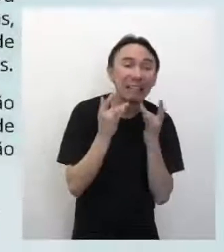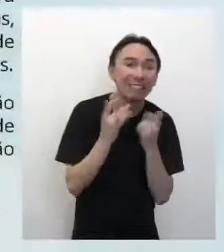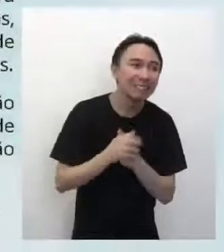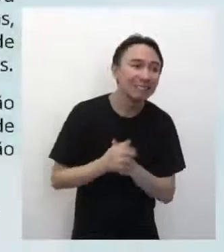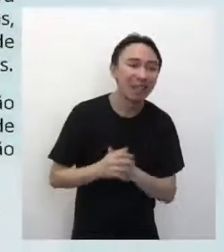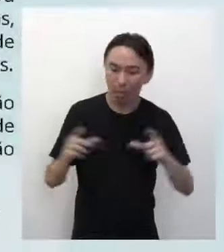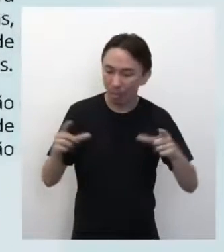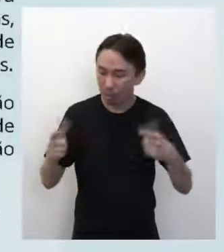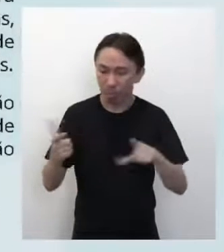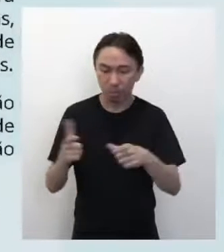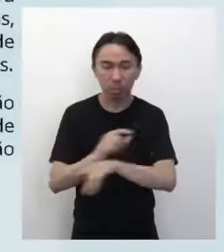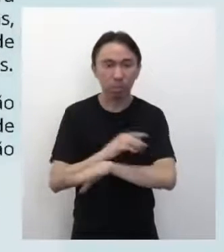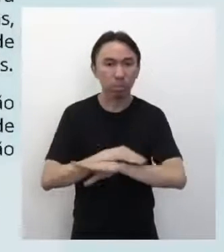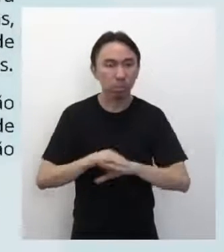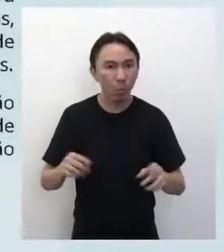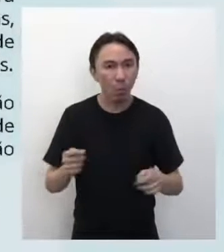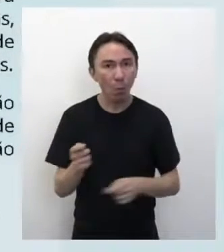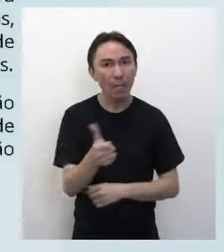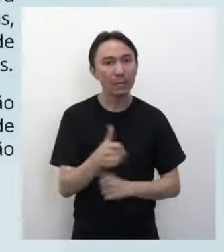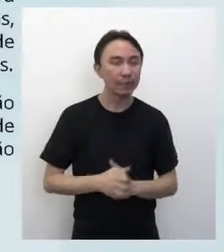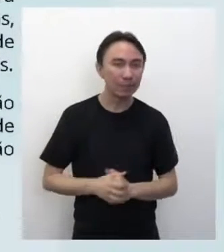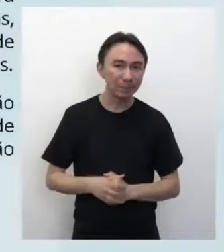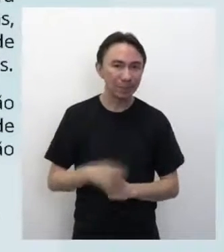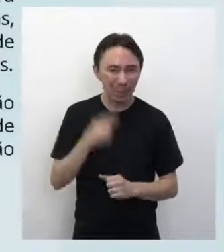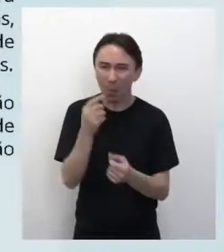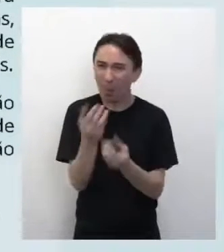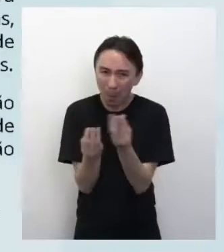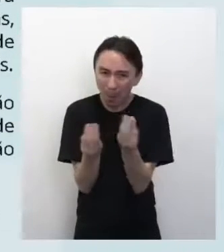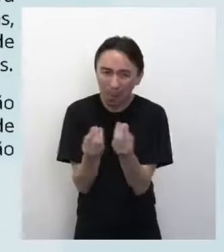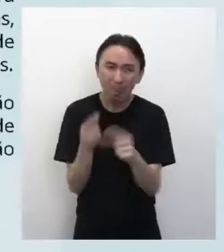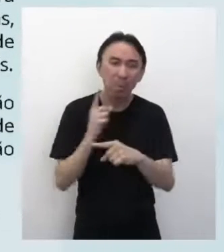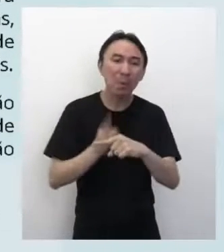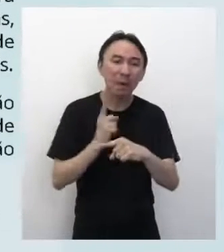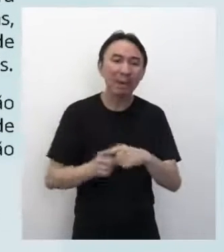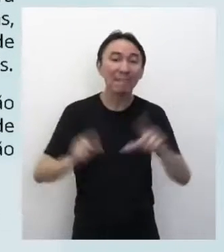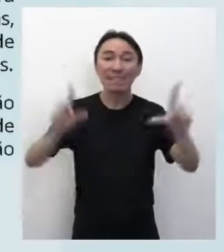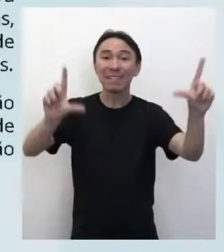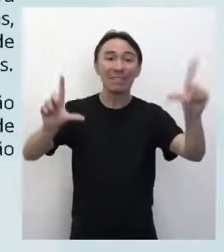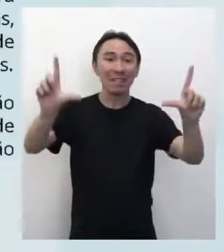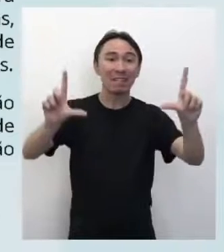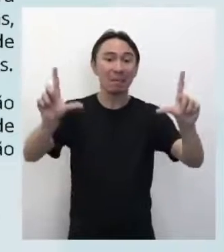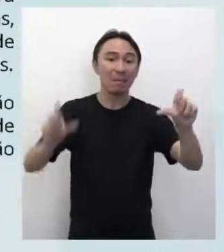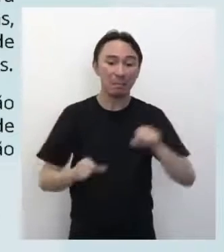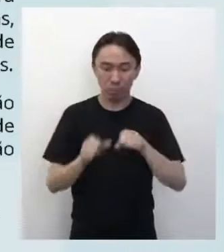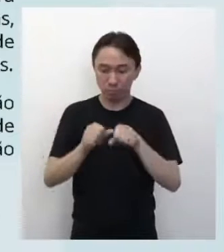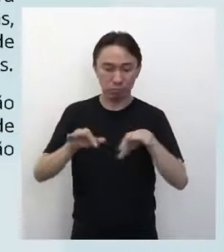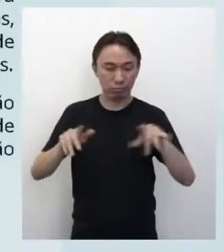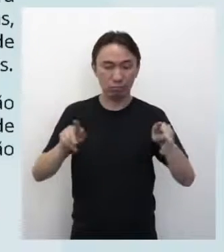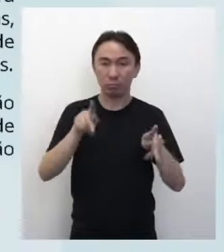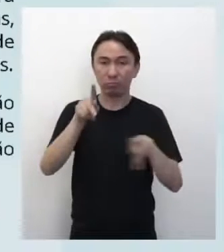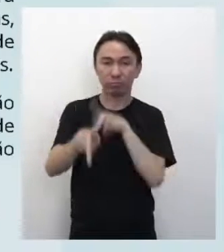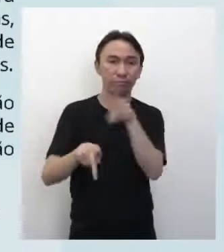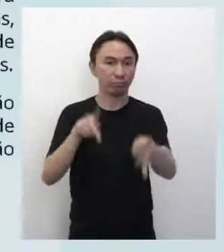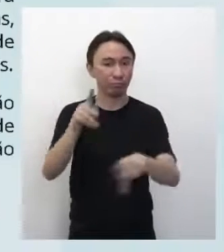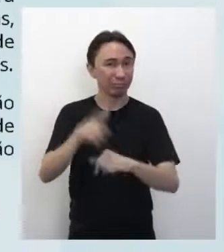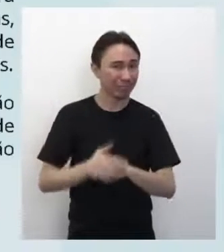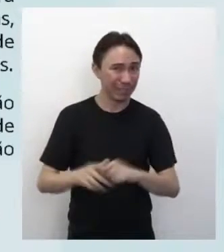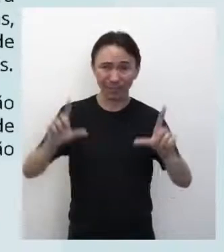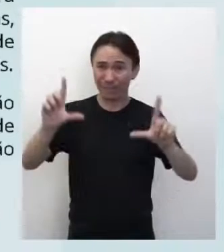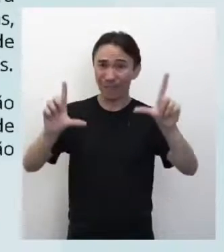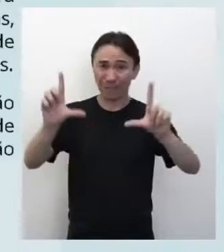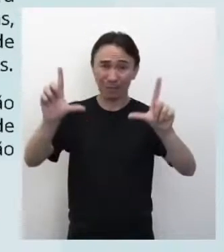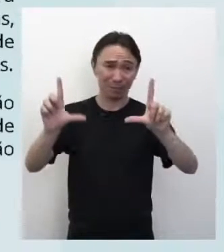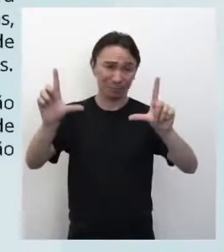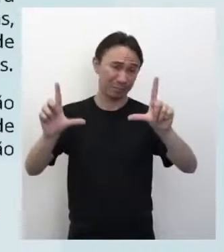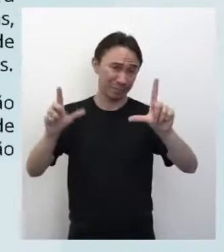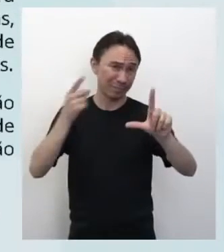foi desaparecendo com a popularização da televisão, passando essa a ser a maior forma de entretenimento familiar, né? A TV, acho que hoje,